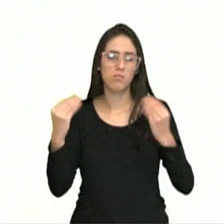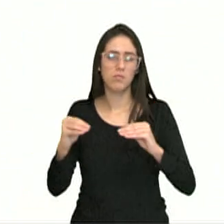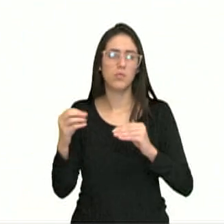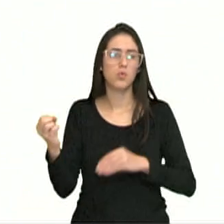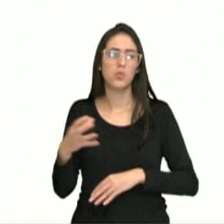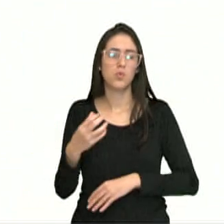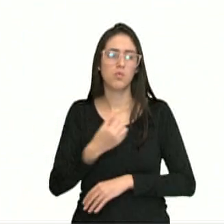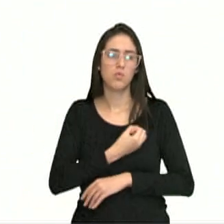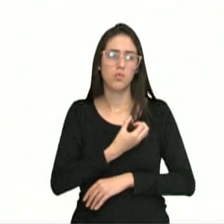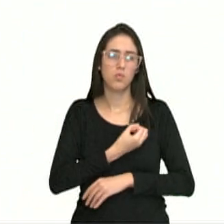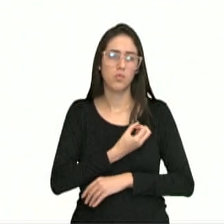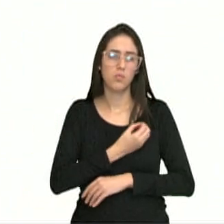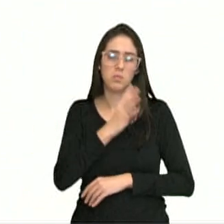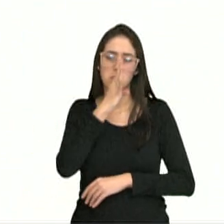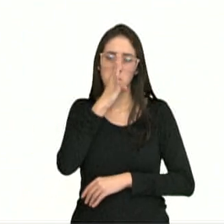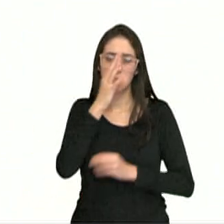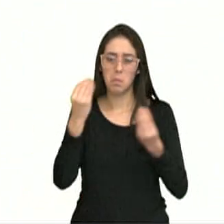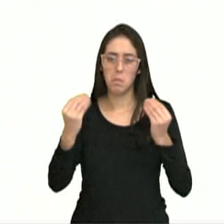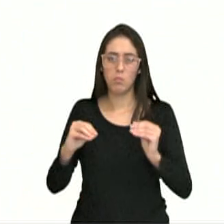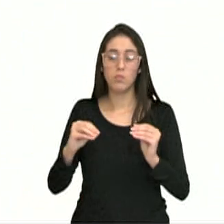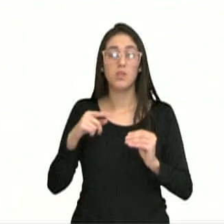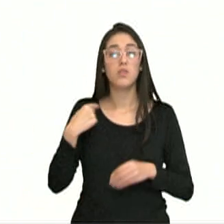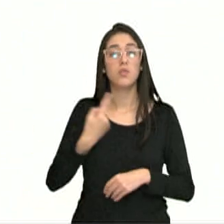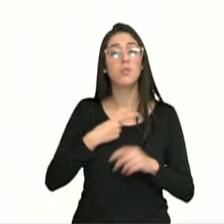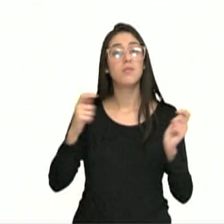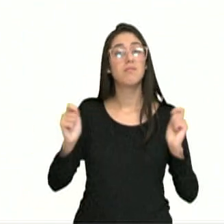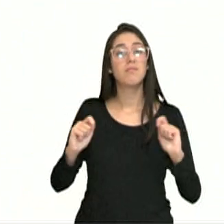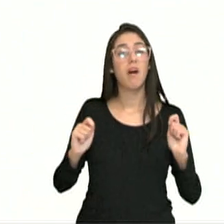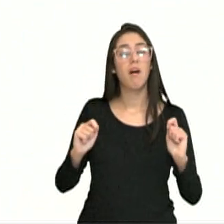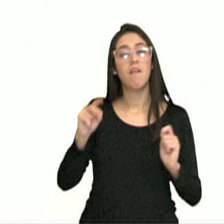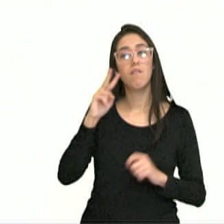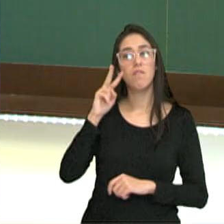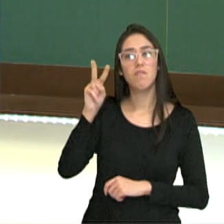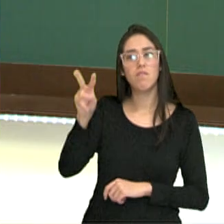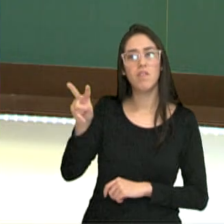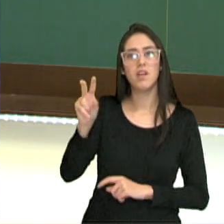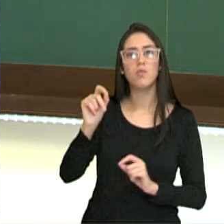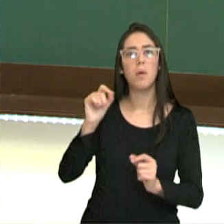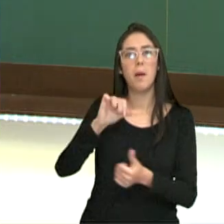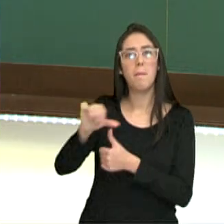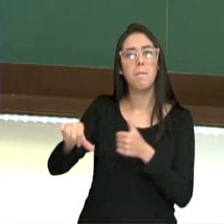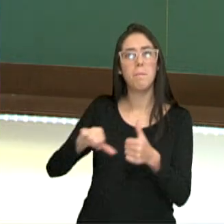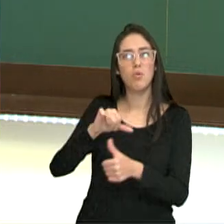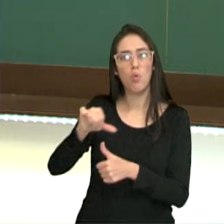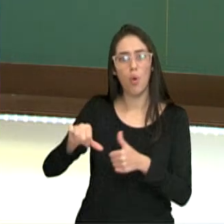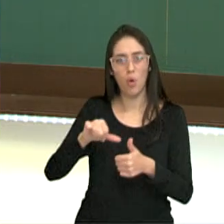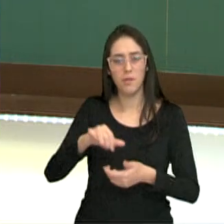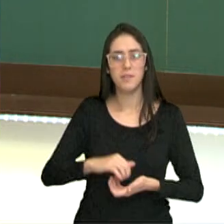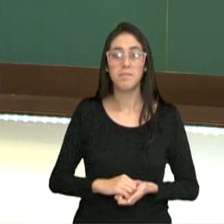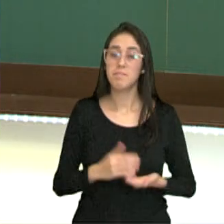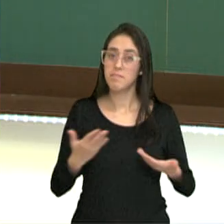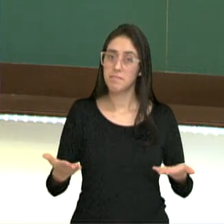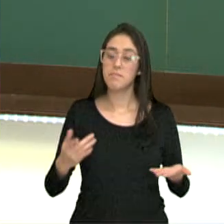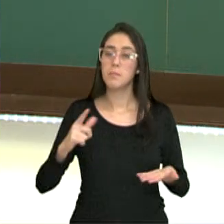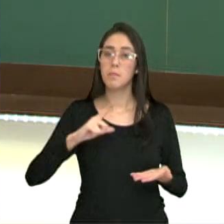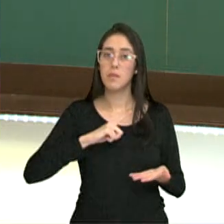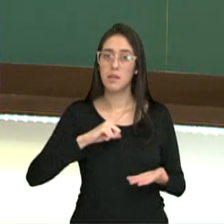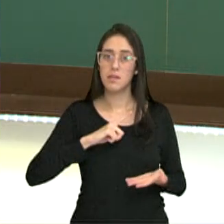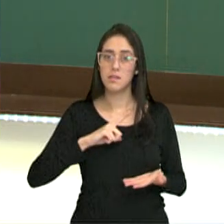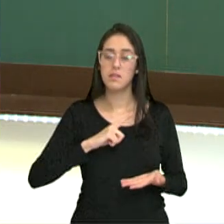número para que a gente consiga verificar esse deslocamento. Então, aqui nós temos